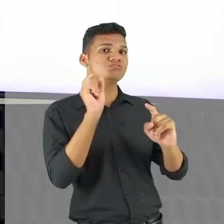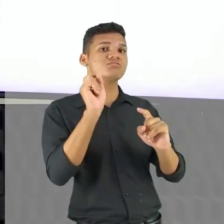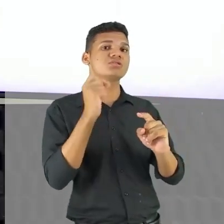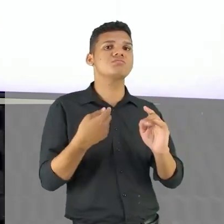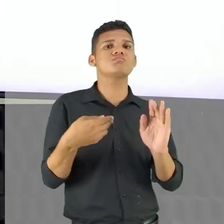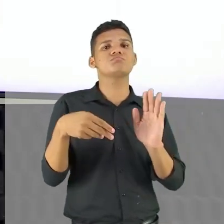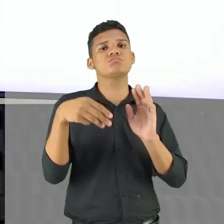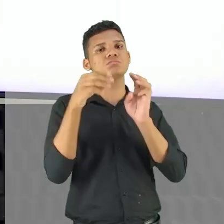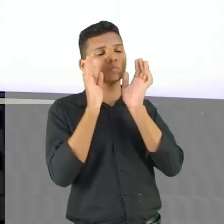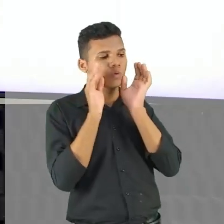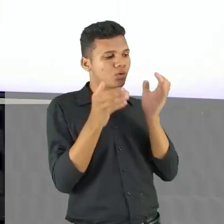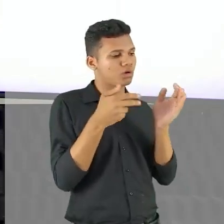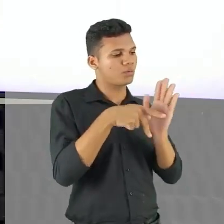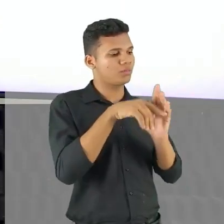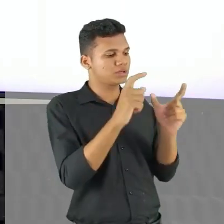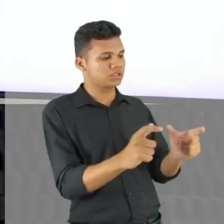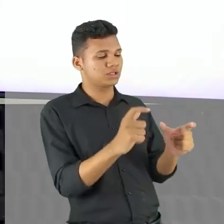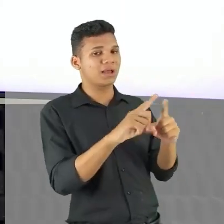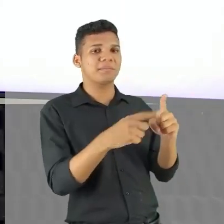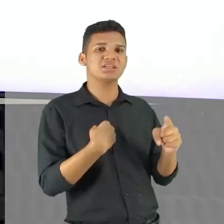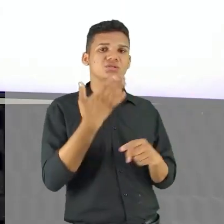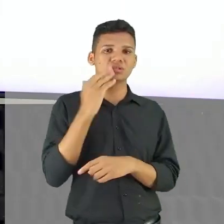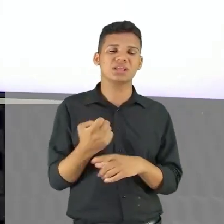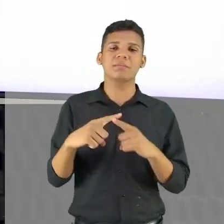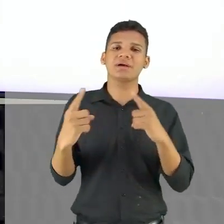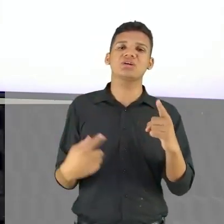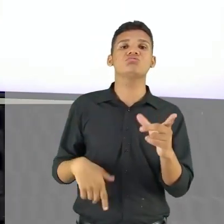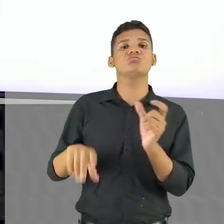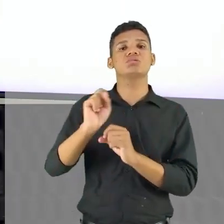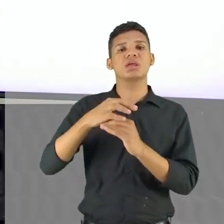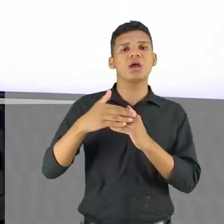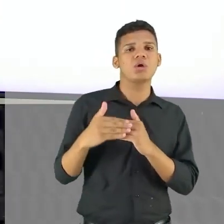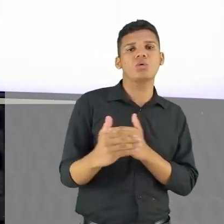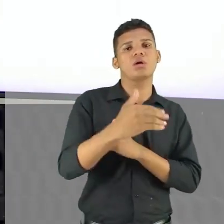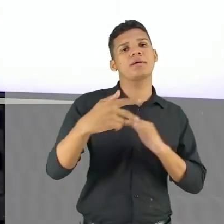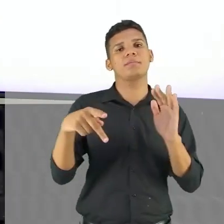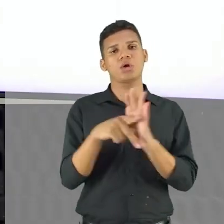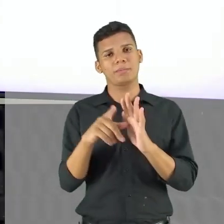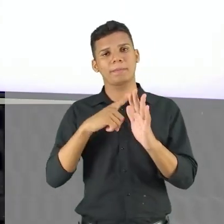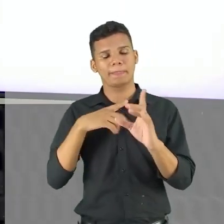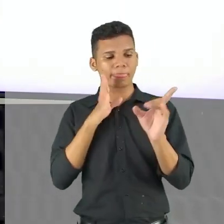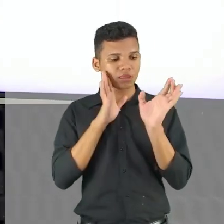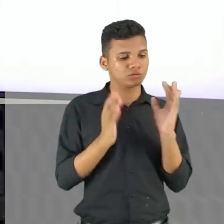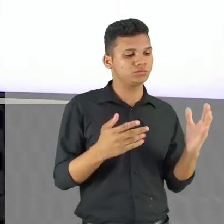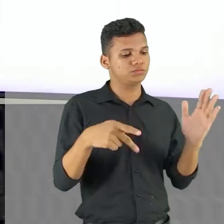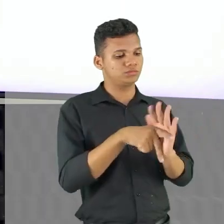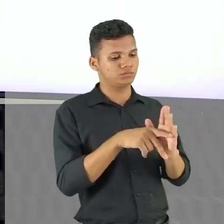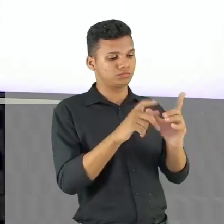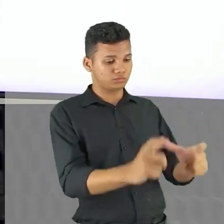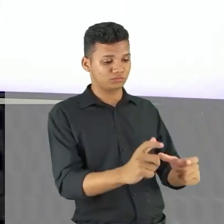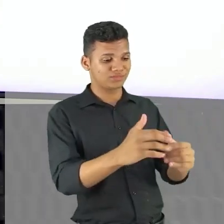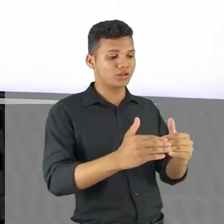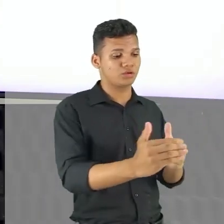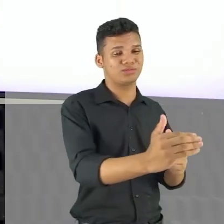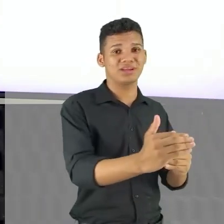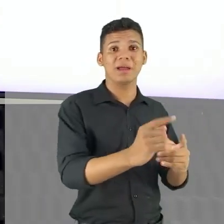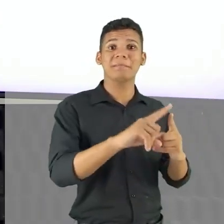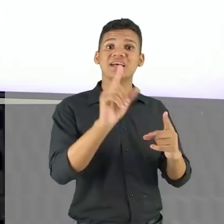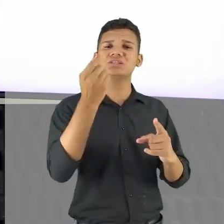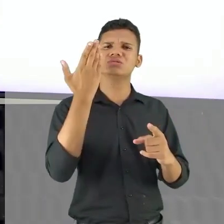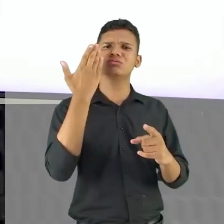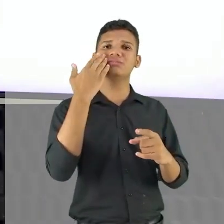terras. Eu já sei por que houve a perpetuação dessa concentração de terras. Mas o fato é